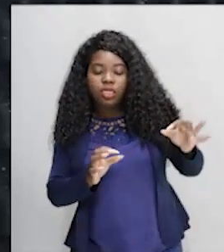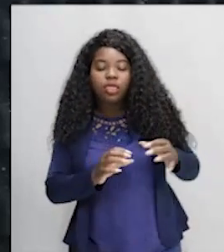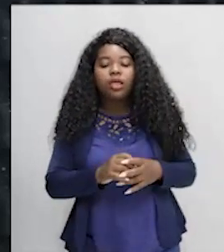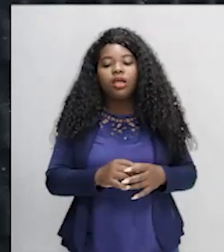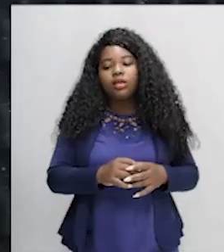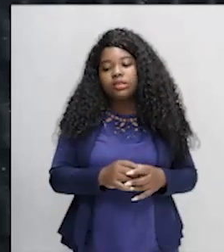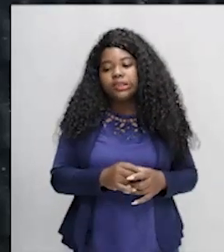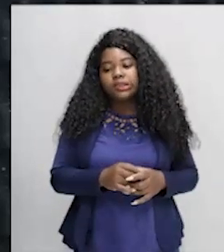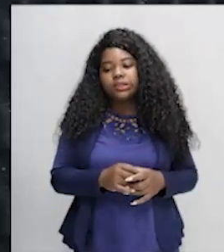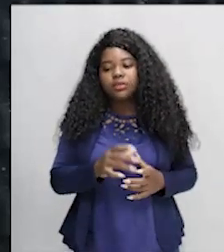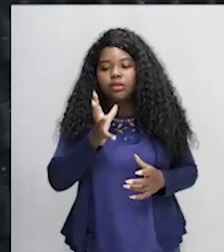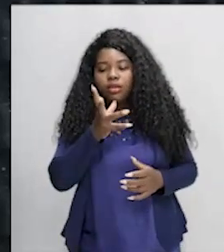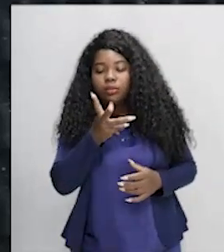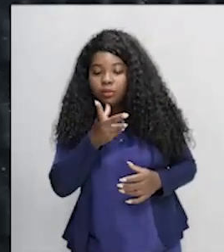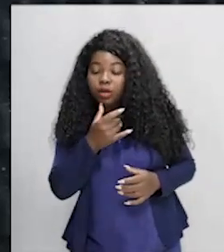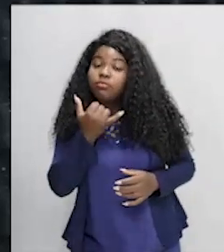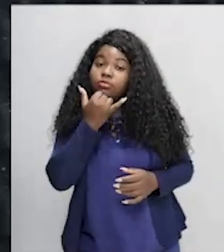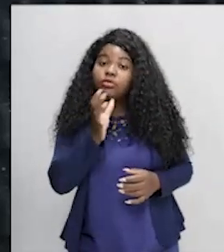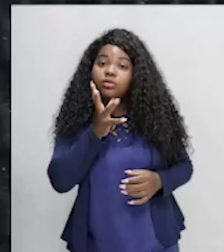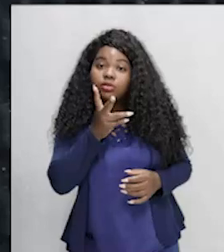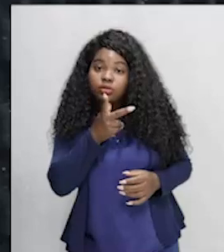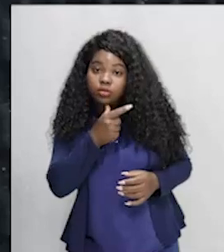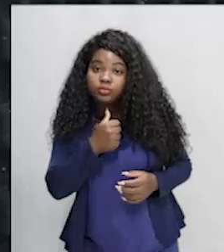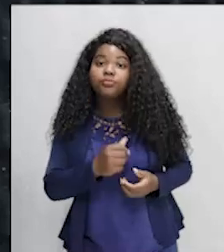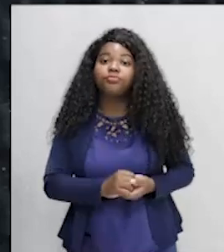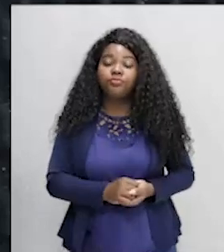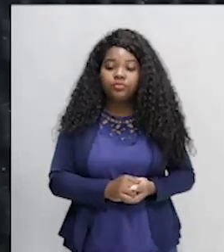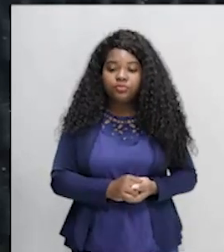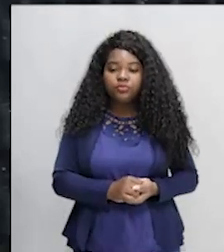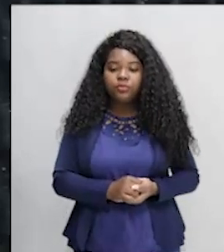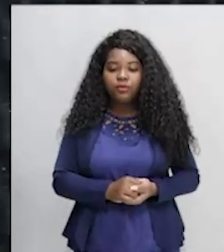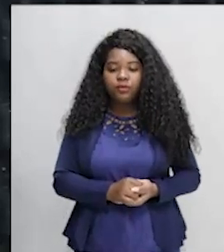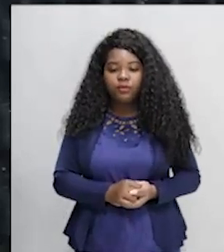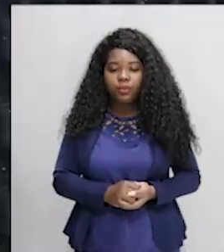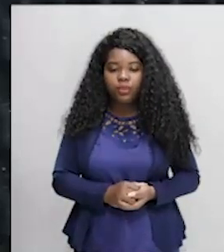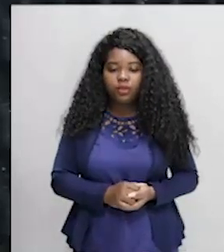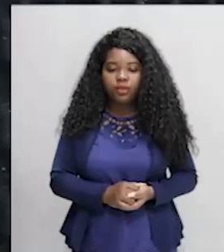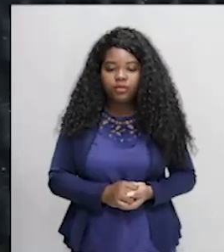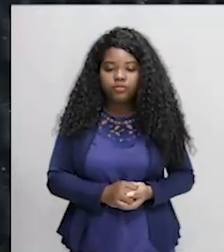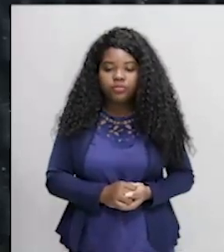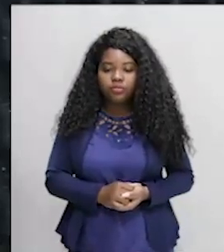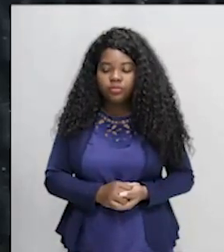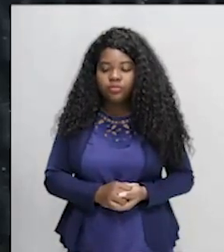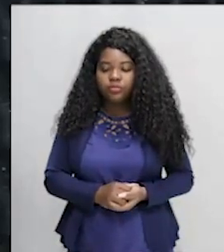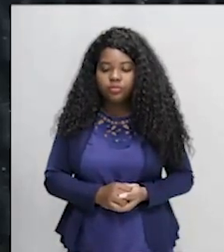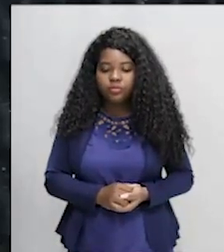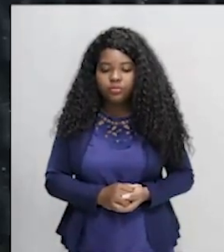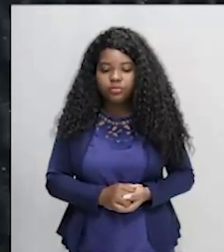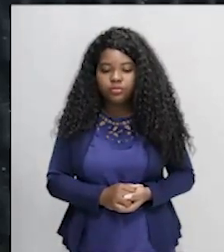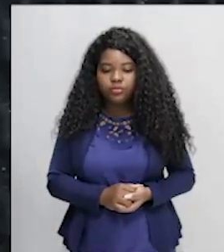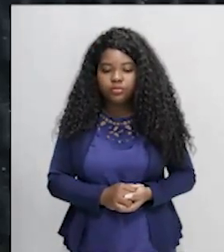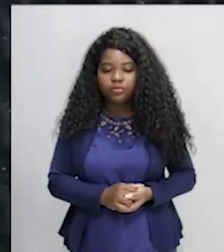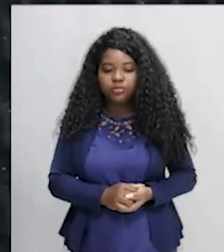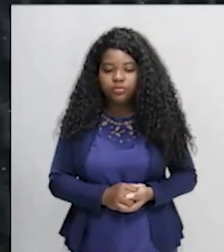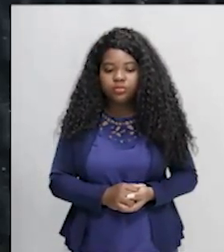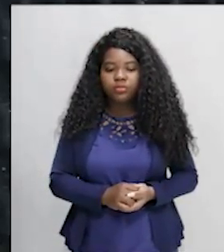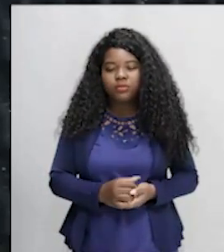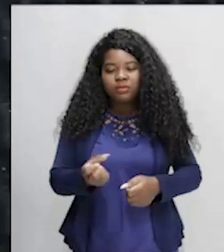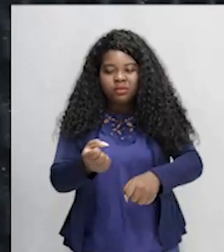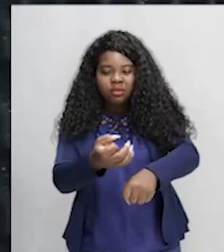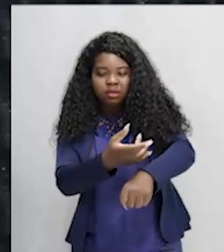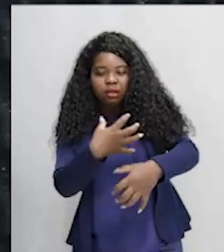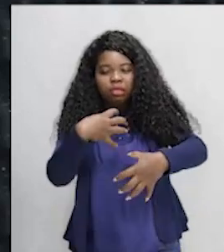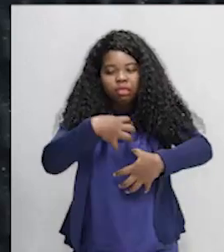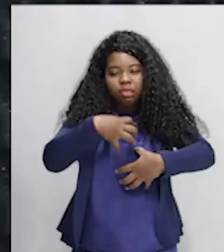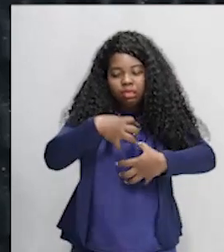A relação era você sair, conversar, não tinha pizzaria na época, mas se tivesse eu garanto que o povo iria. Né? Fortes emoções,